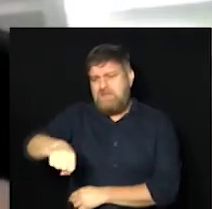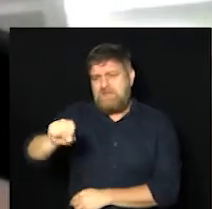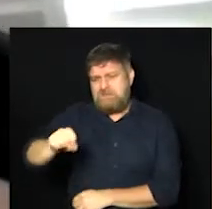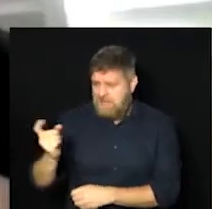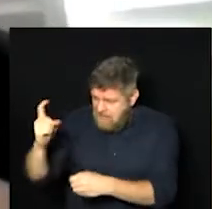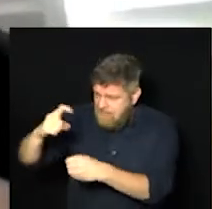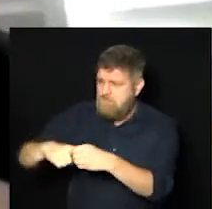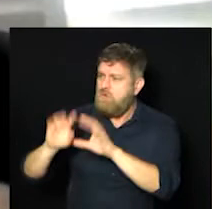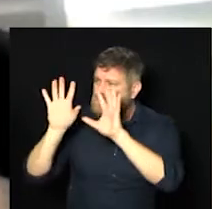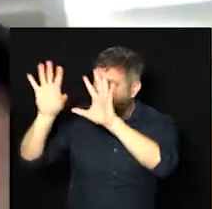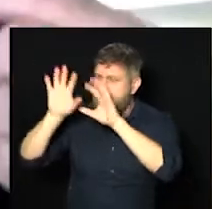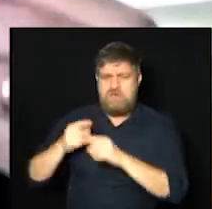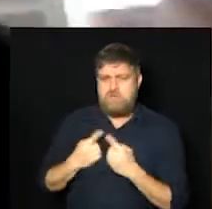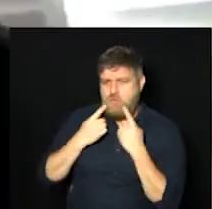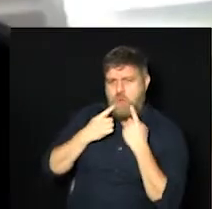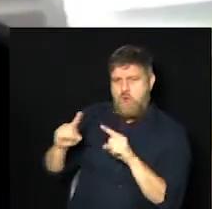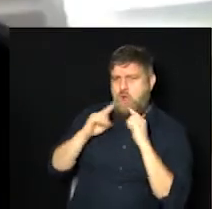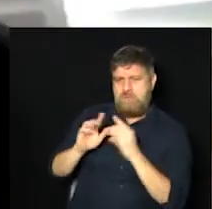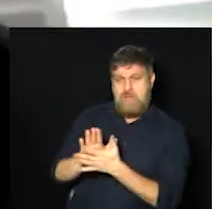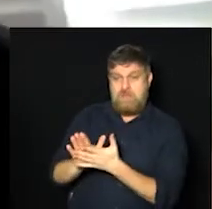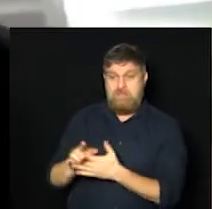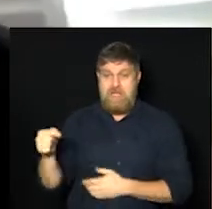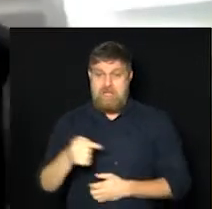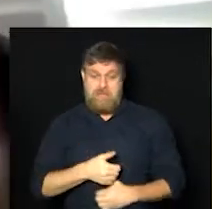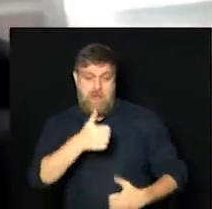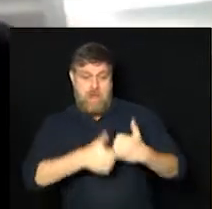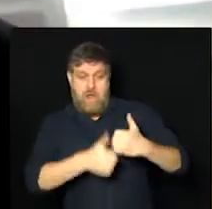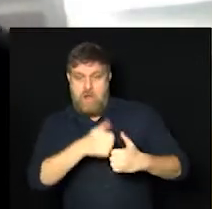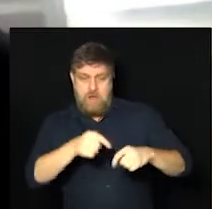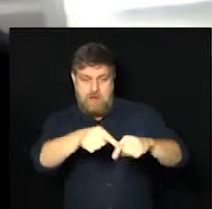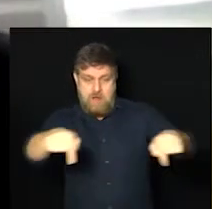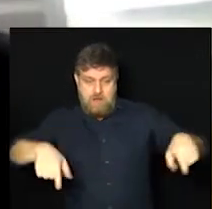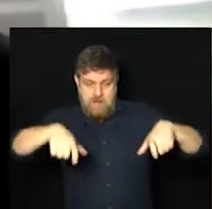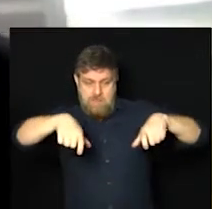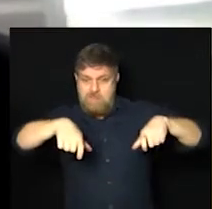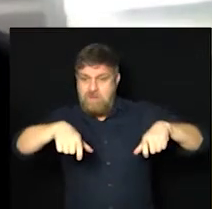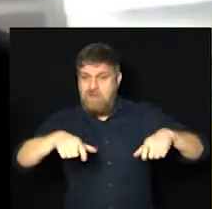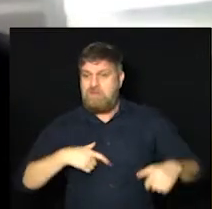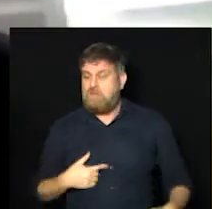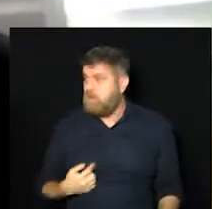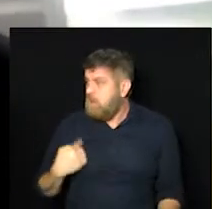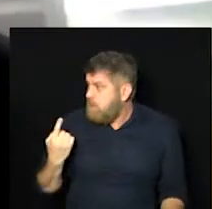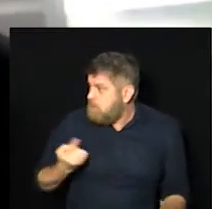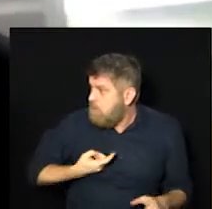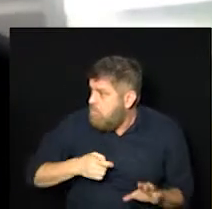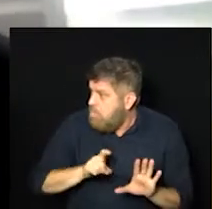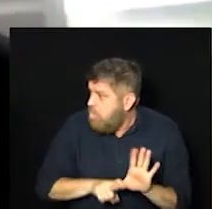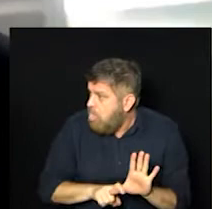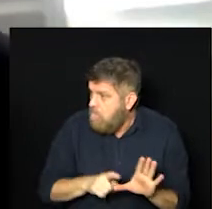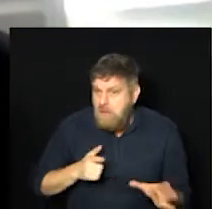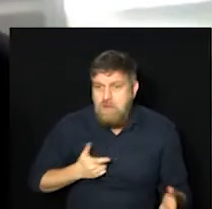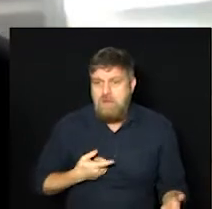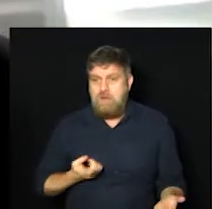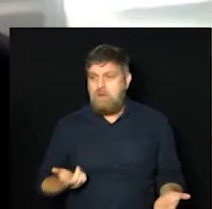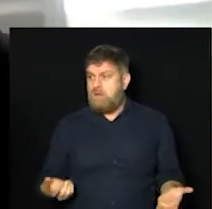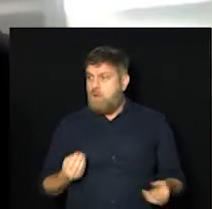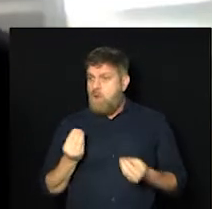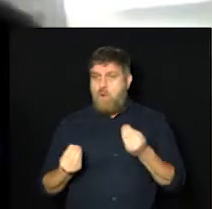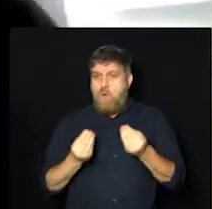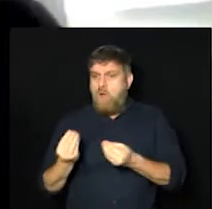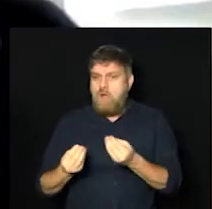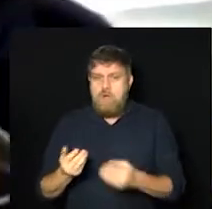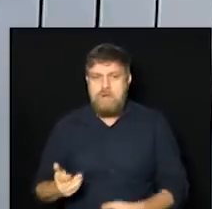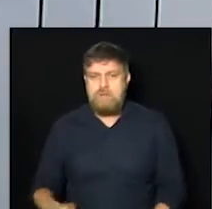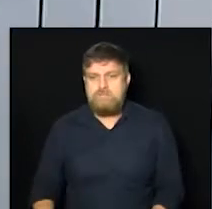também, não estou aqui nada contra. Então, já o futsal e o handebol estão pagando a conta, porque me parece que o handebol está na mesma situação. Ô, Jeff... Voltou?